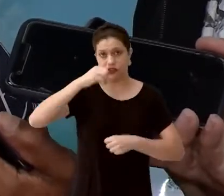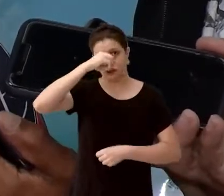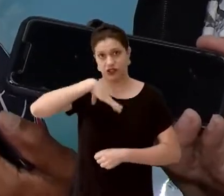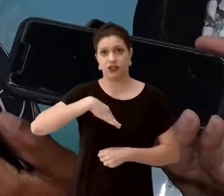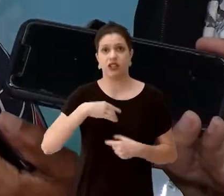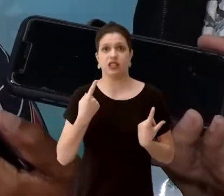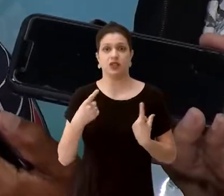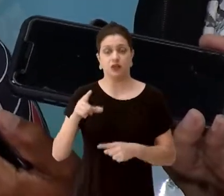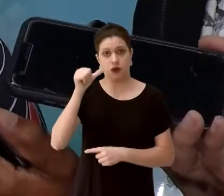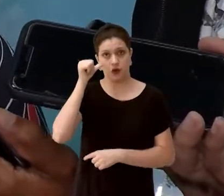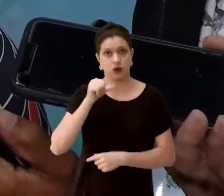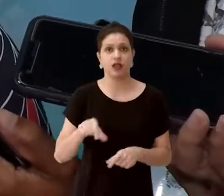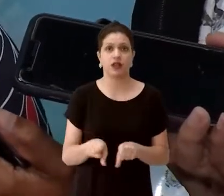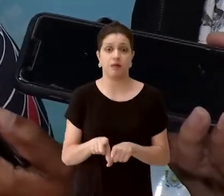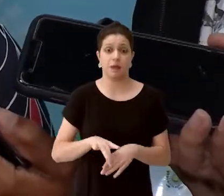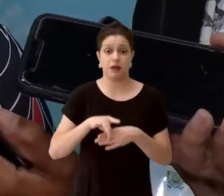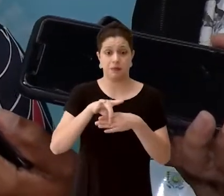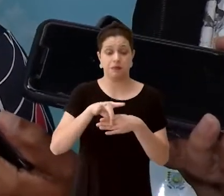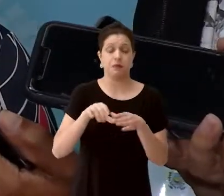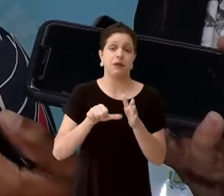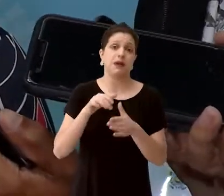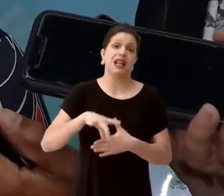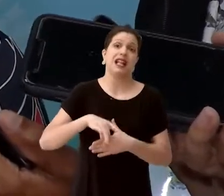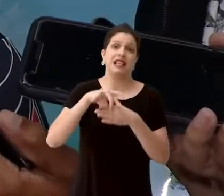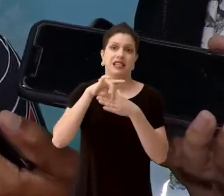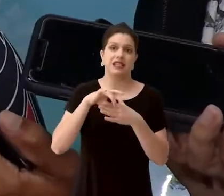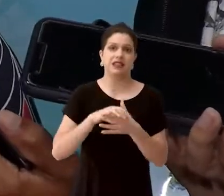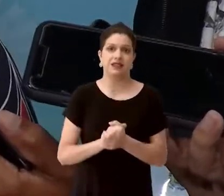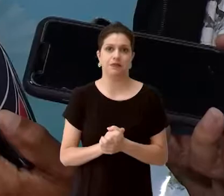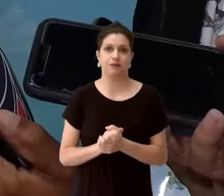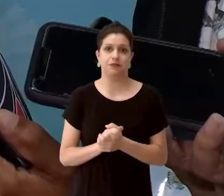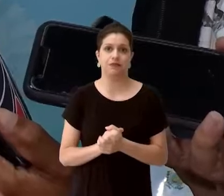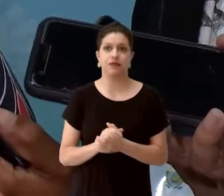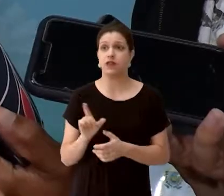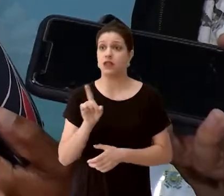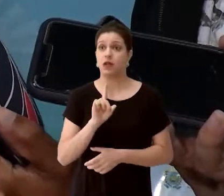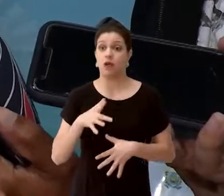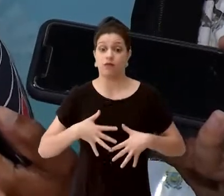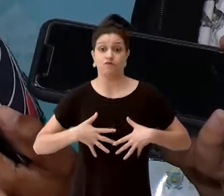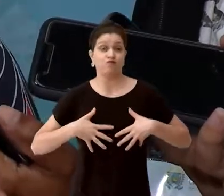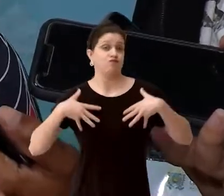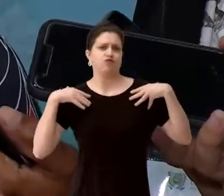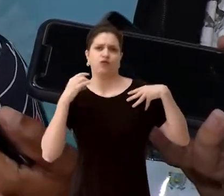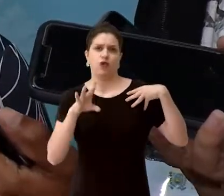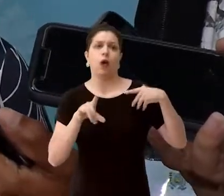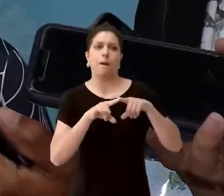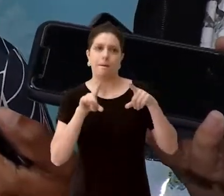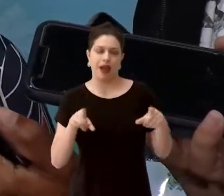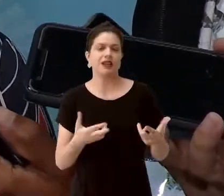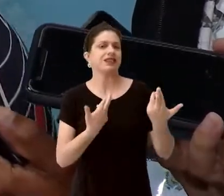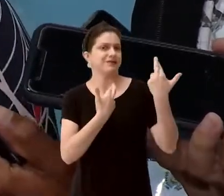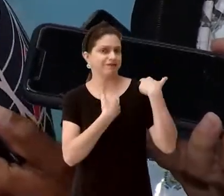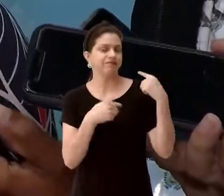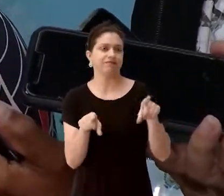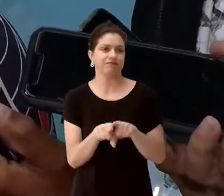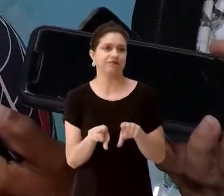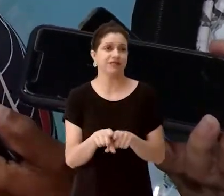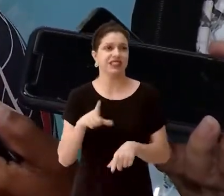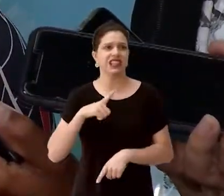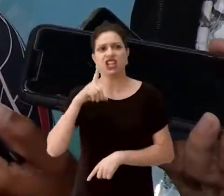Violência contra a Mulher do Congresso Nacional, a primeira líder da maior bancada do Senado, isso não é motivo de orgulho, né? É um